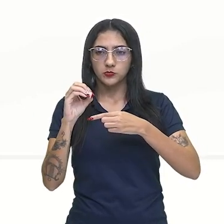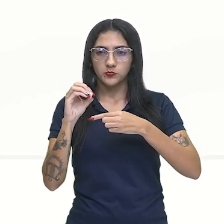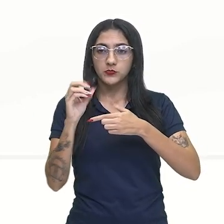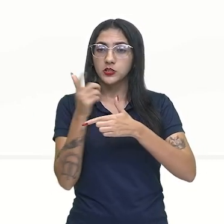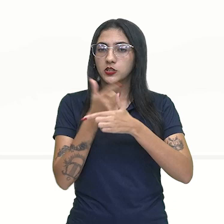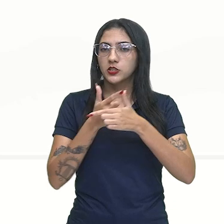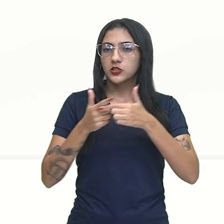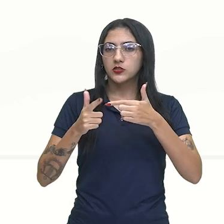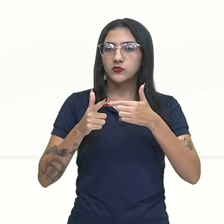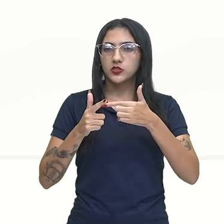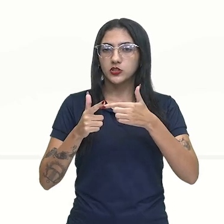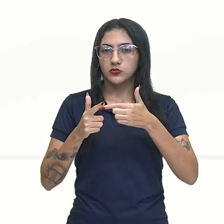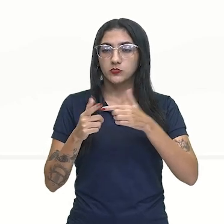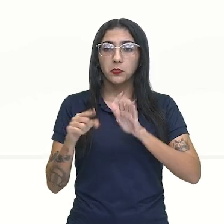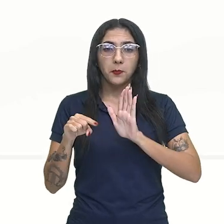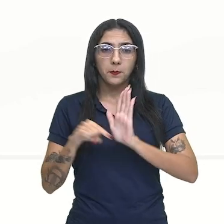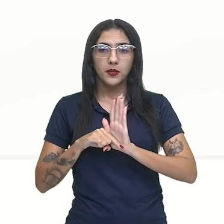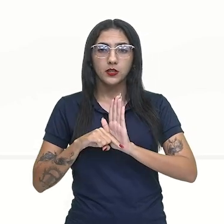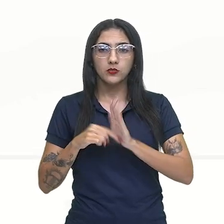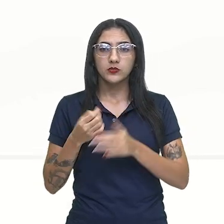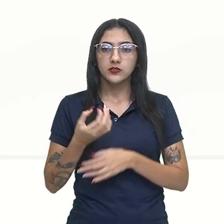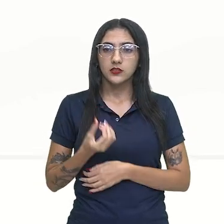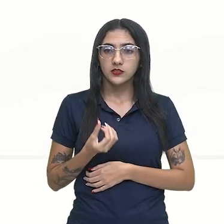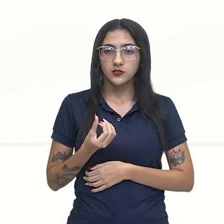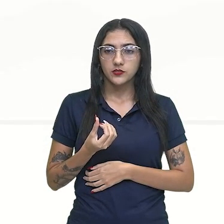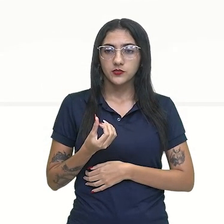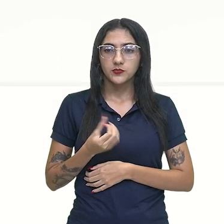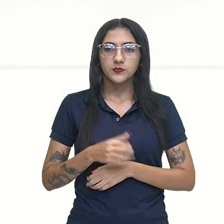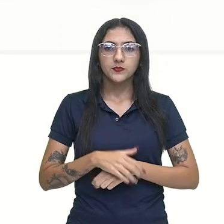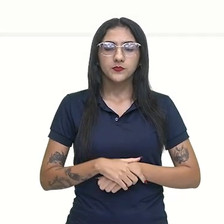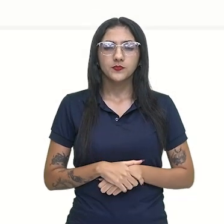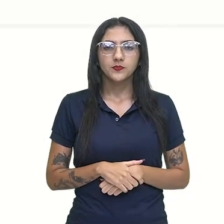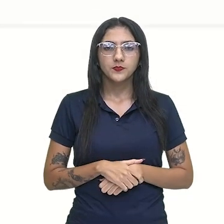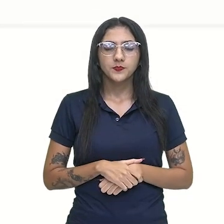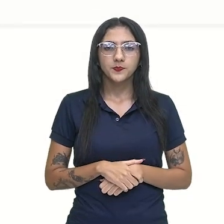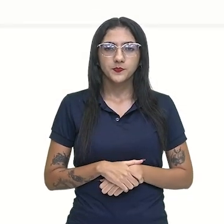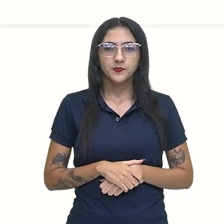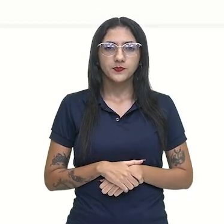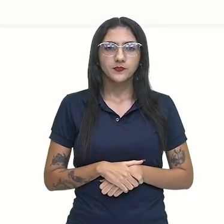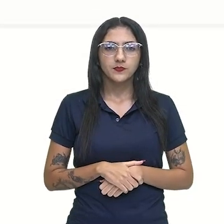dividido por menos 6.